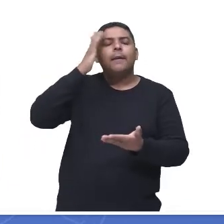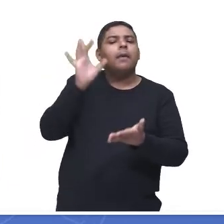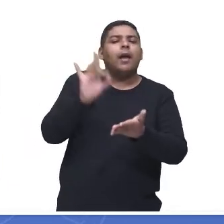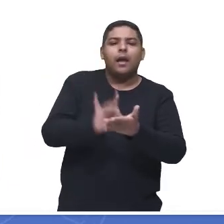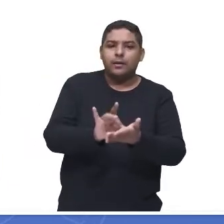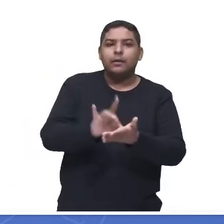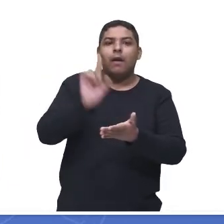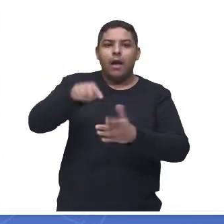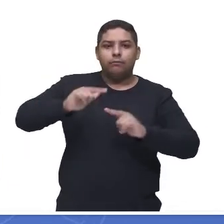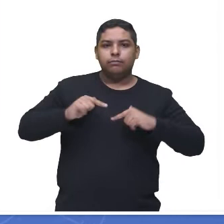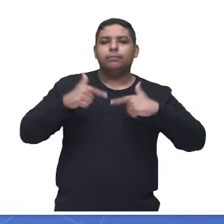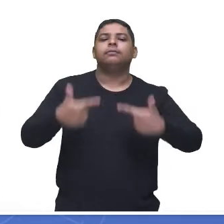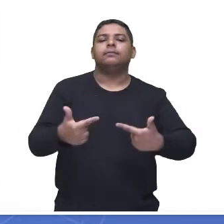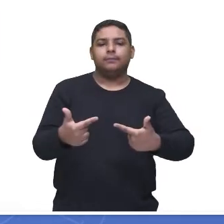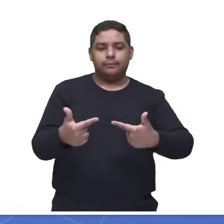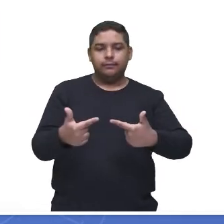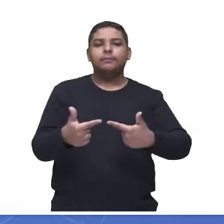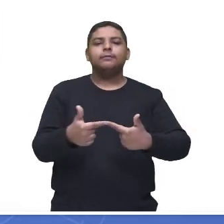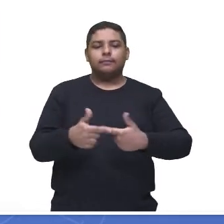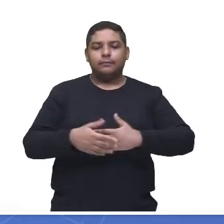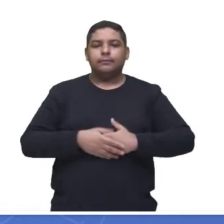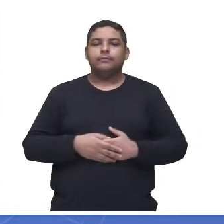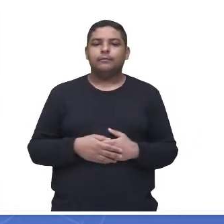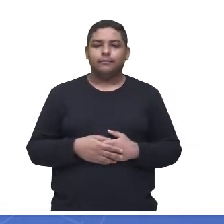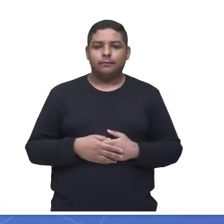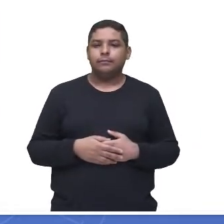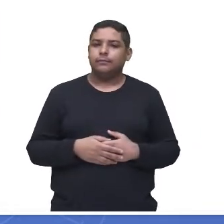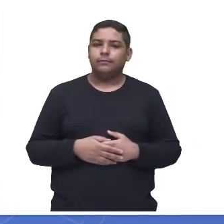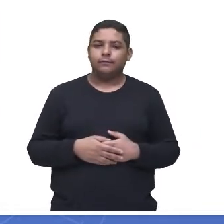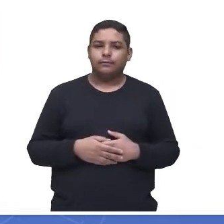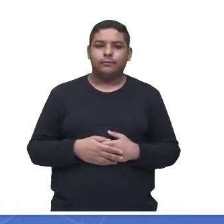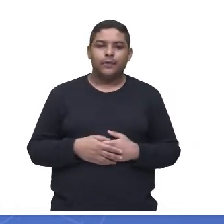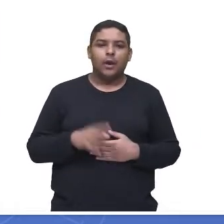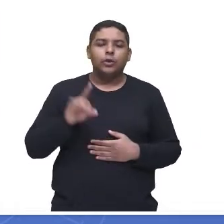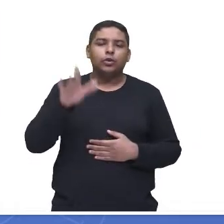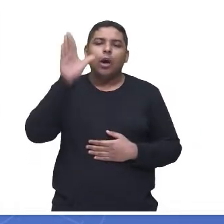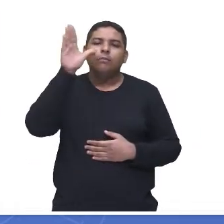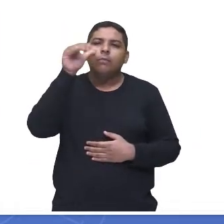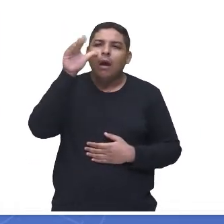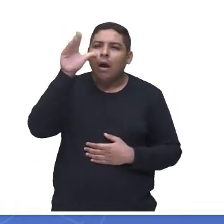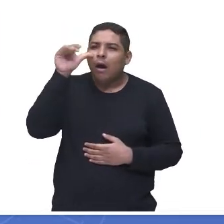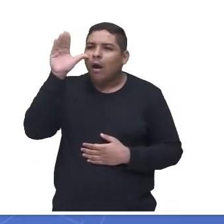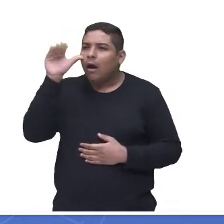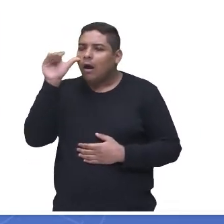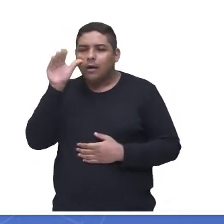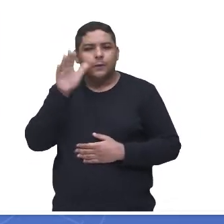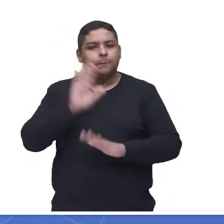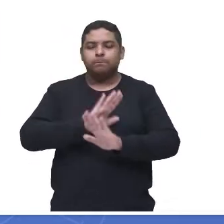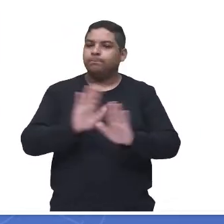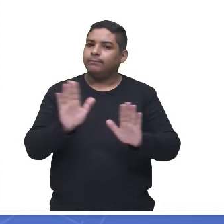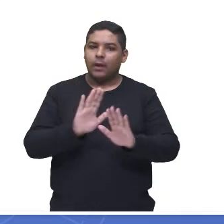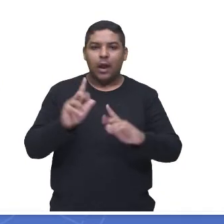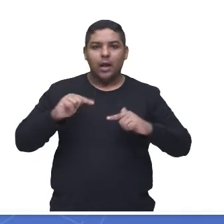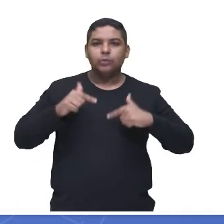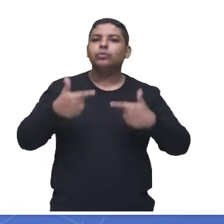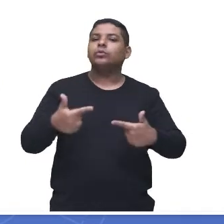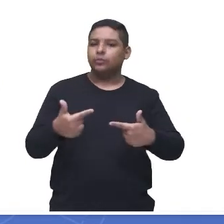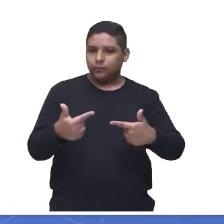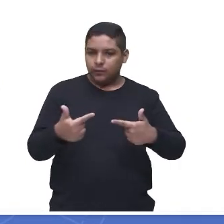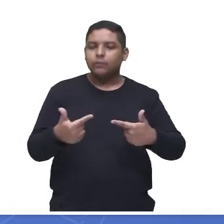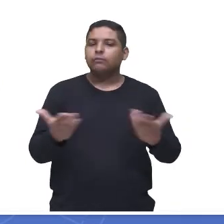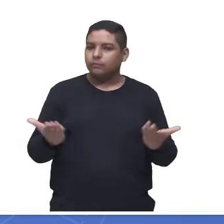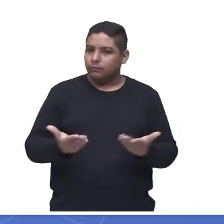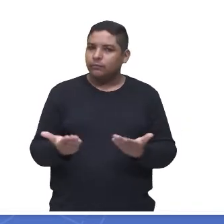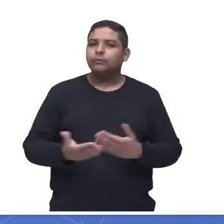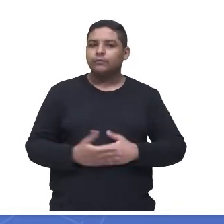saber ativo, né? Não mais contemplativo, como na religião, né? É um saber ativo,